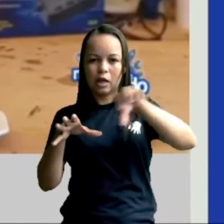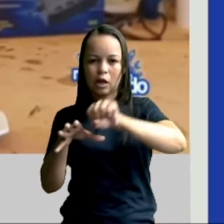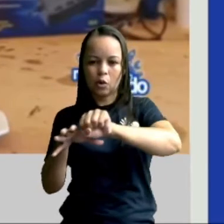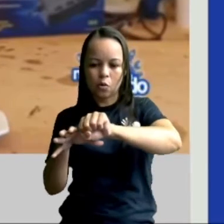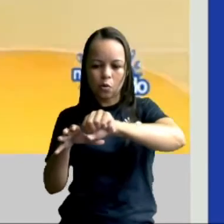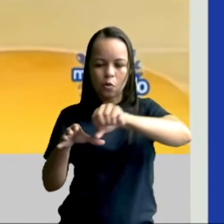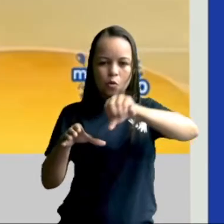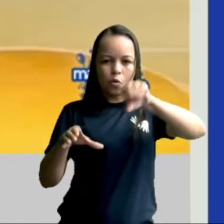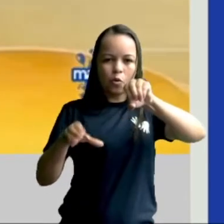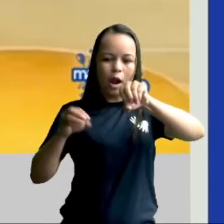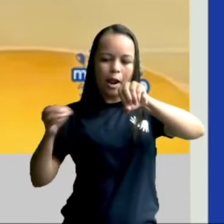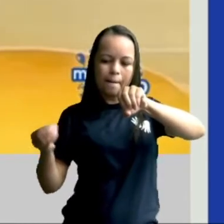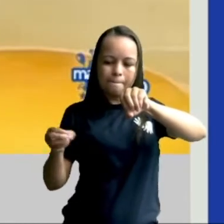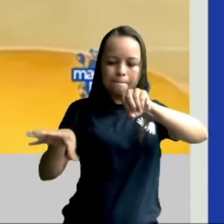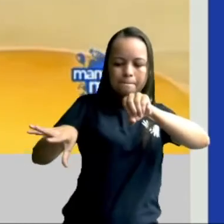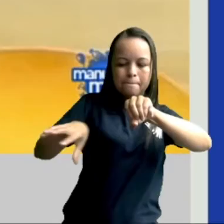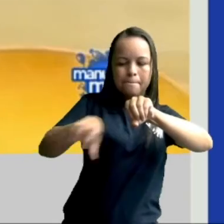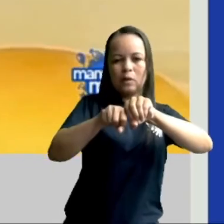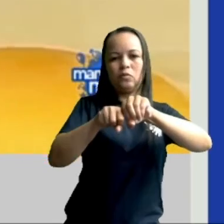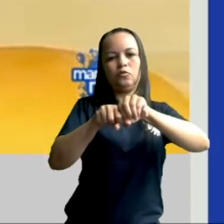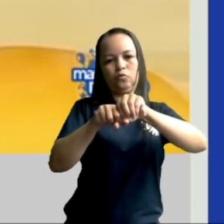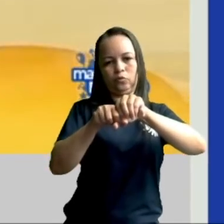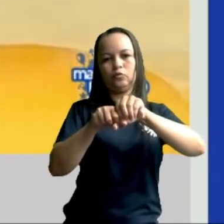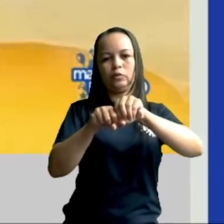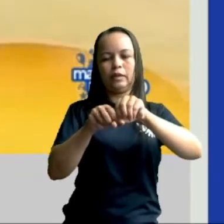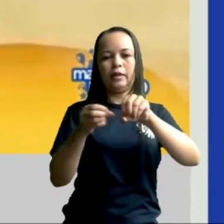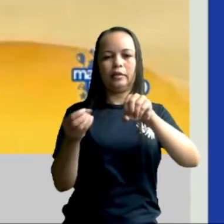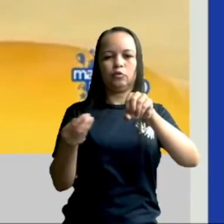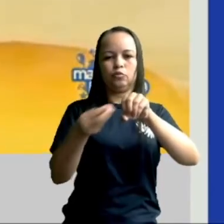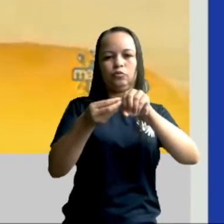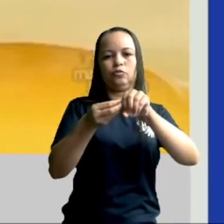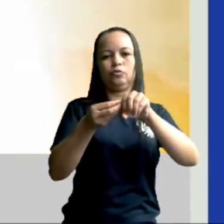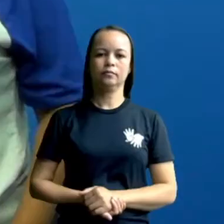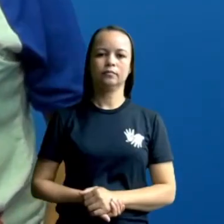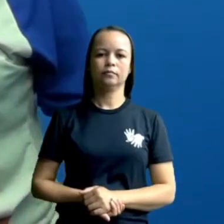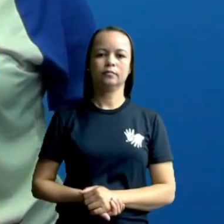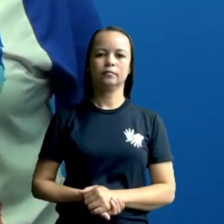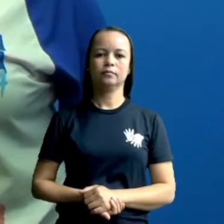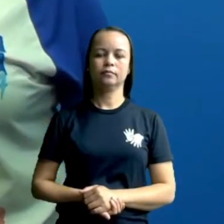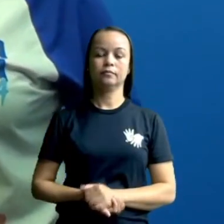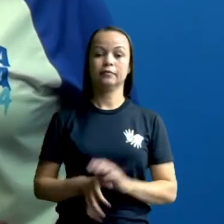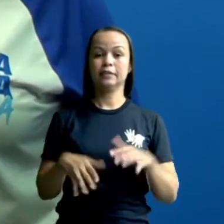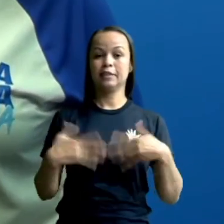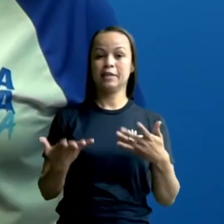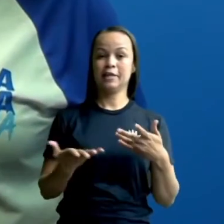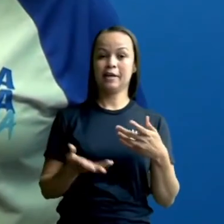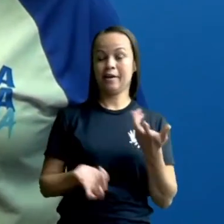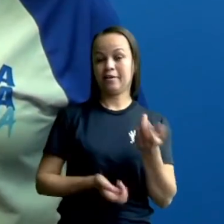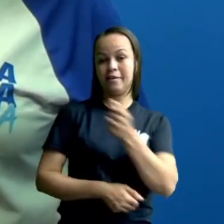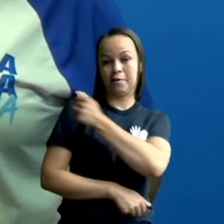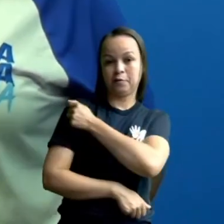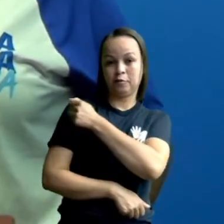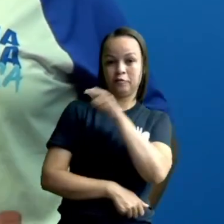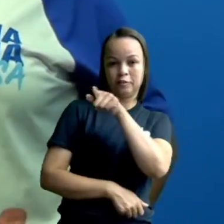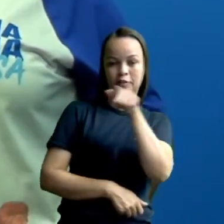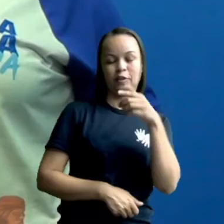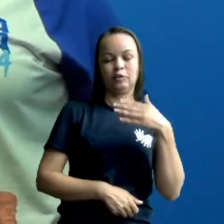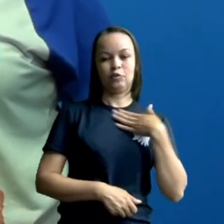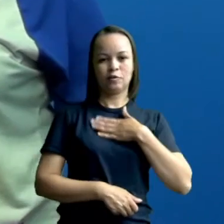pressão atmosférica empurra o ovo para dentro da garrafa. E aí, pessoal, gostaram do vídeo? Vamos fazer